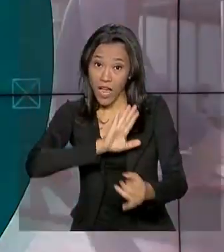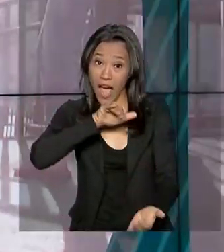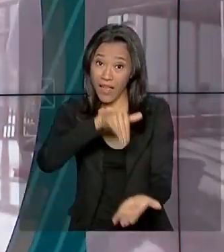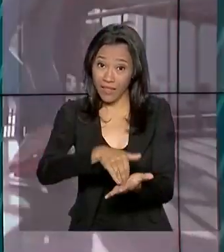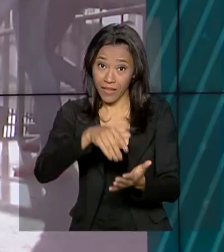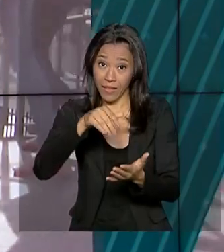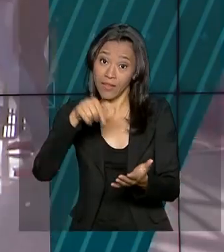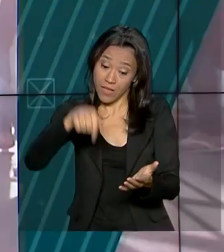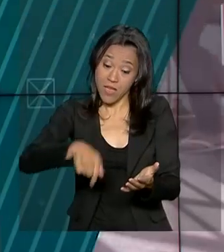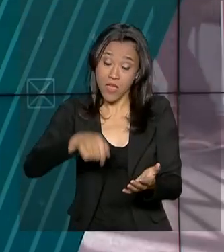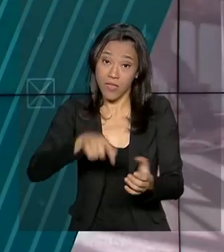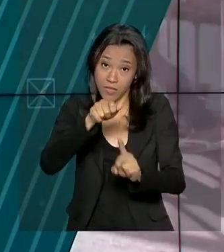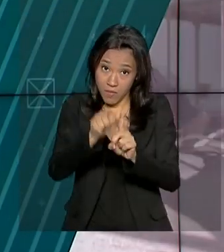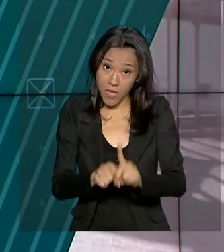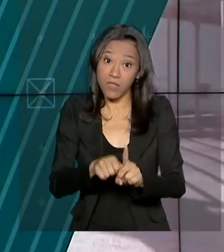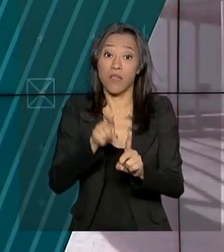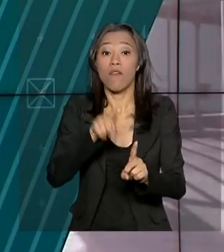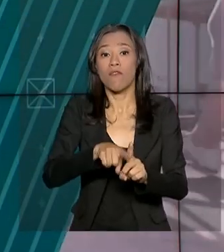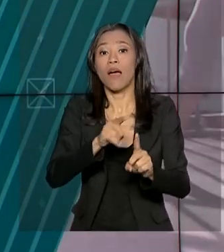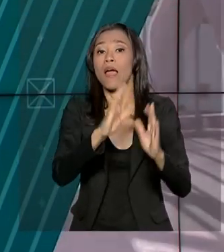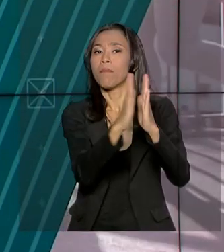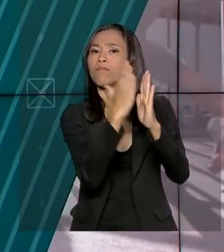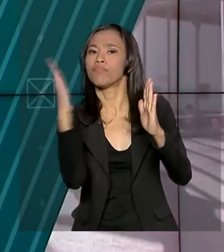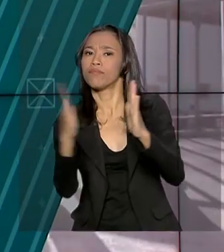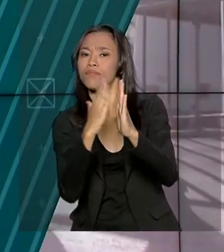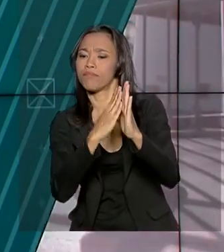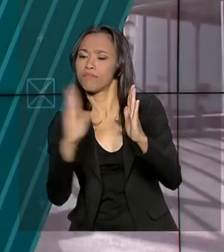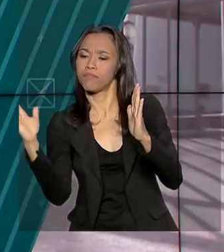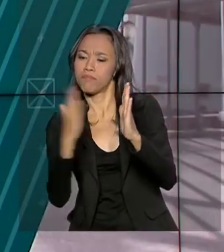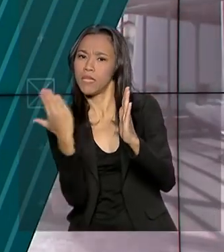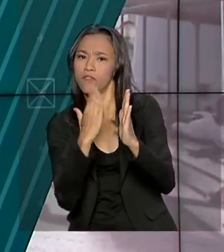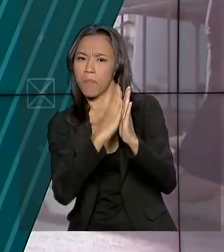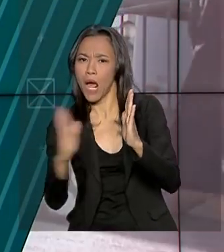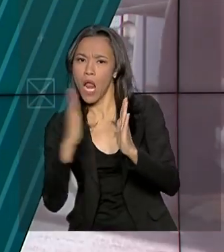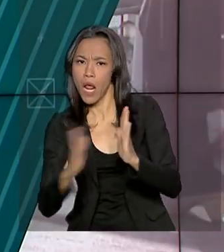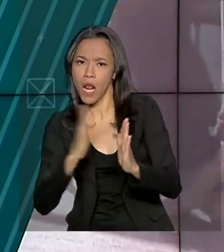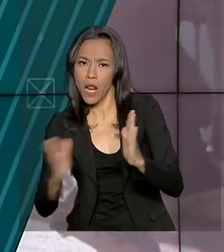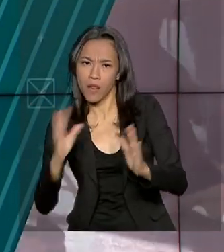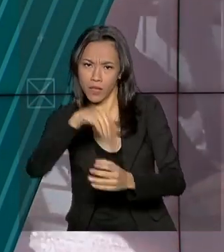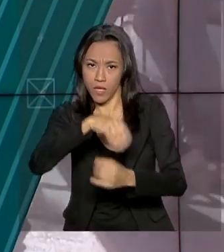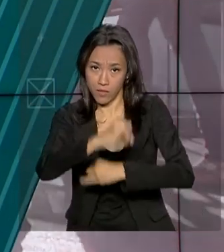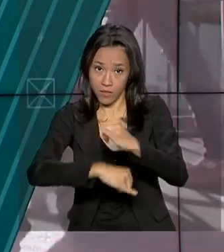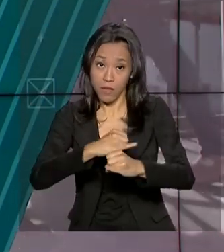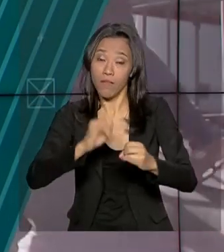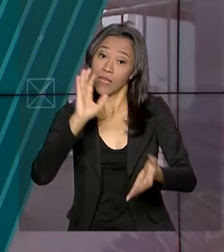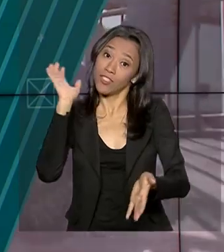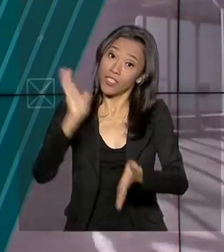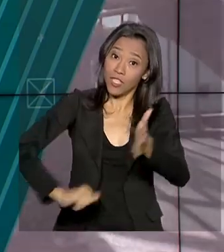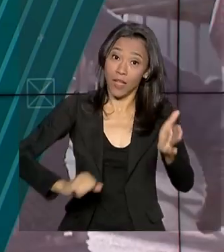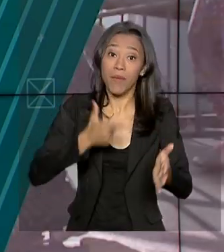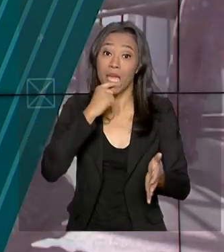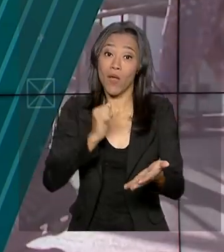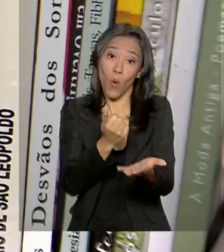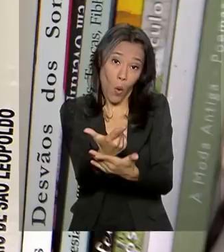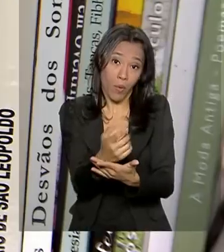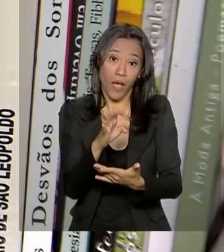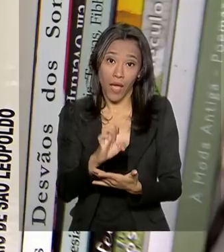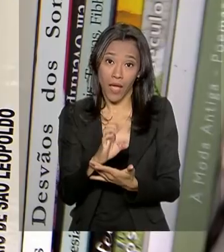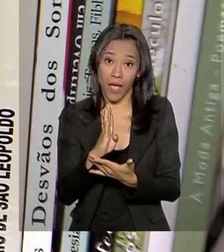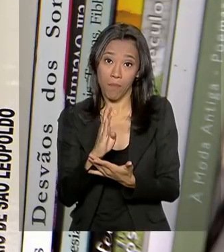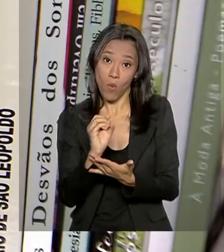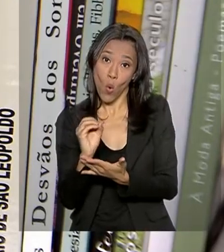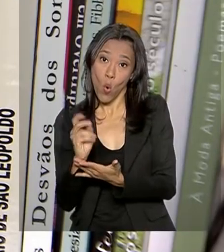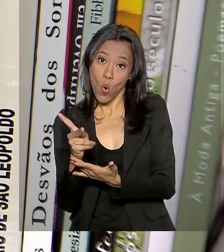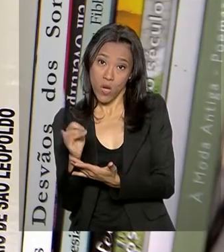é que a biblioteca inteira será deletada a decisão da empresa mostra que quem compra e books não é dono do livro e